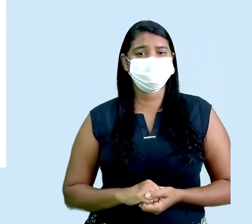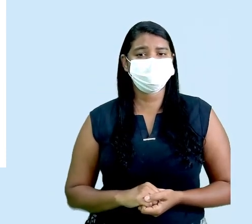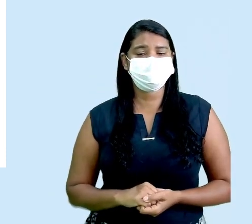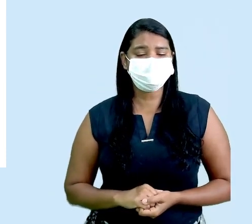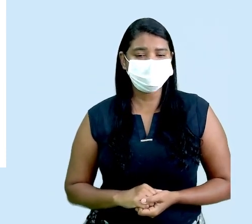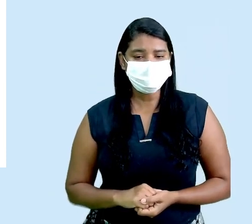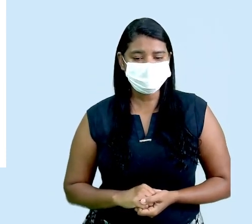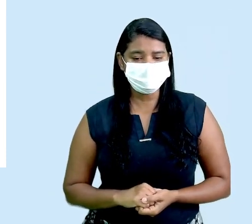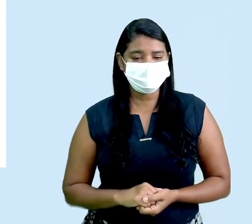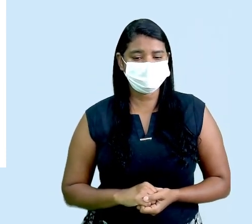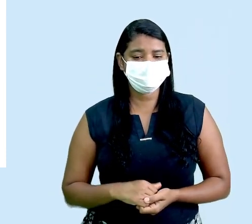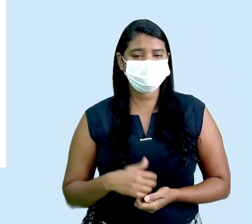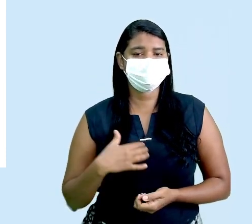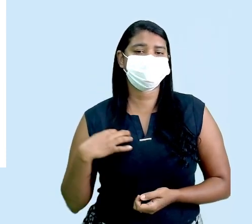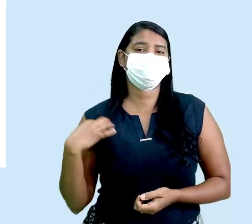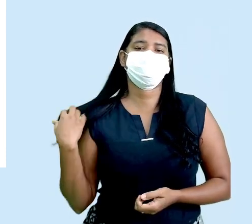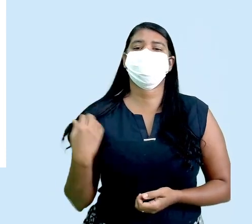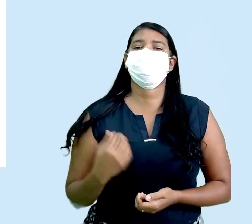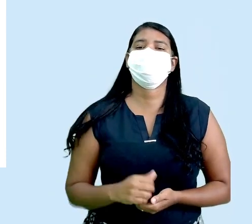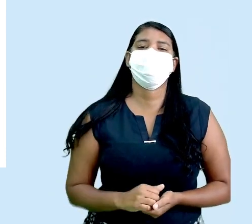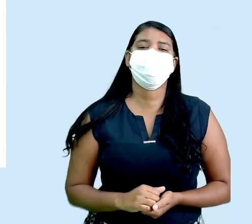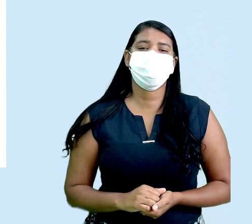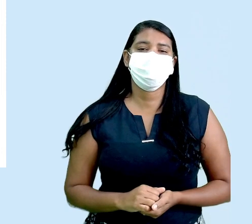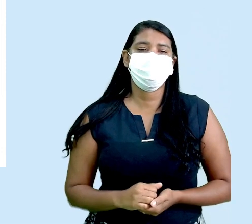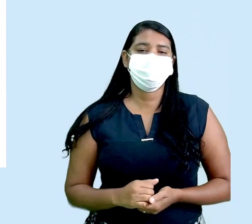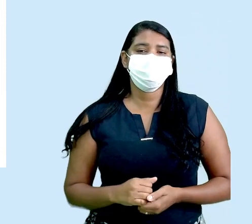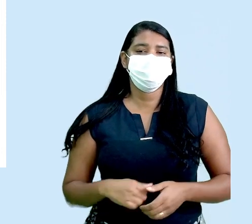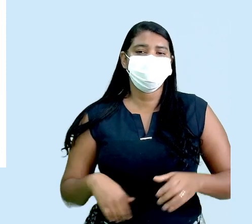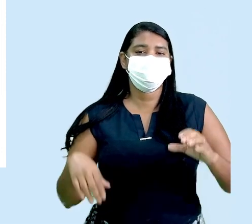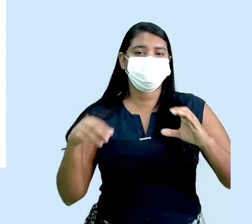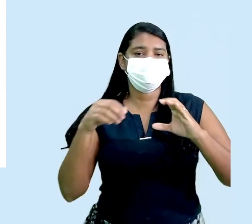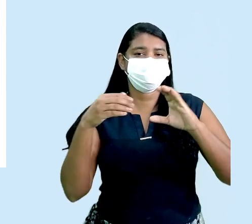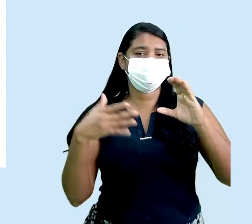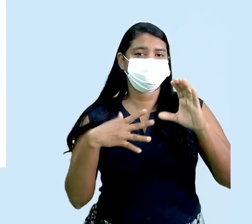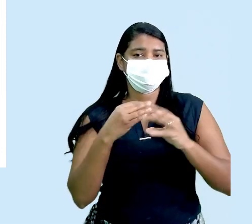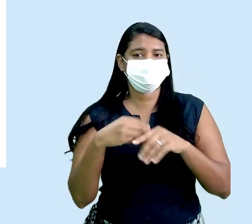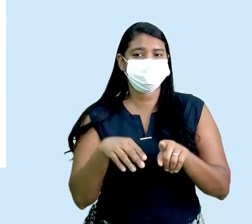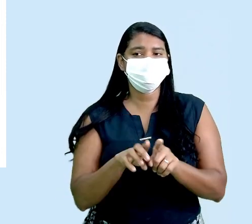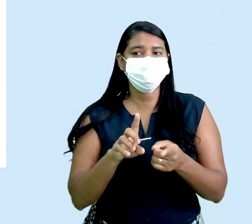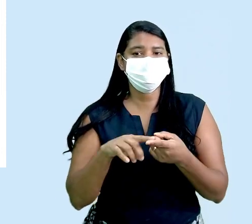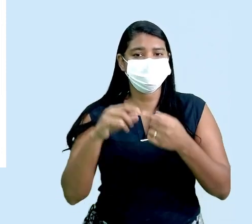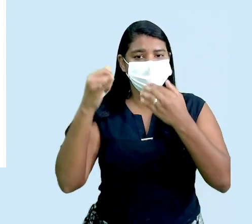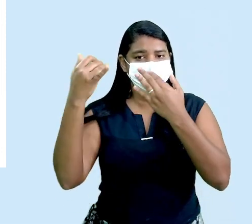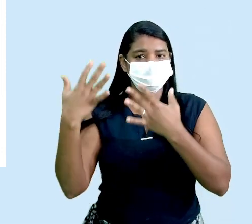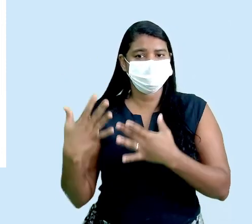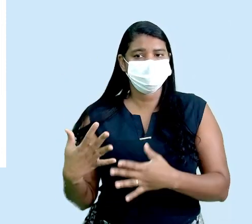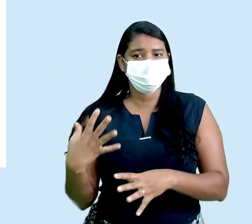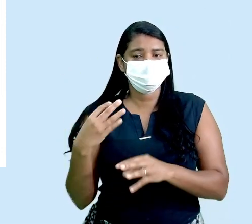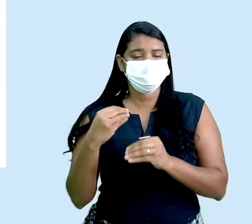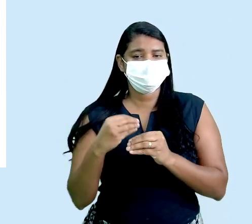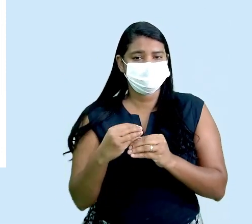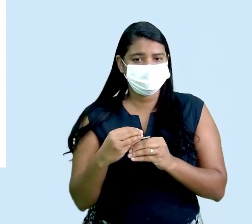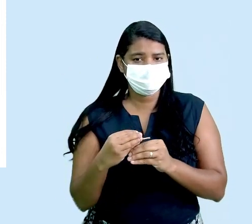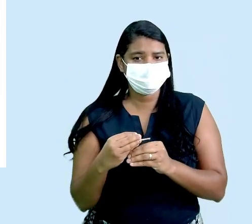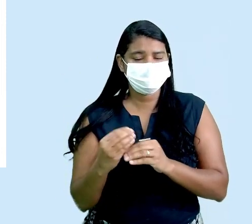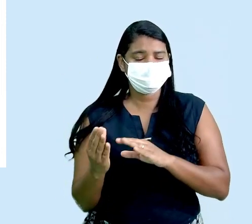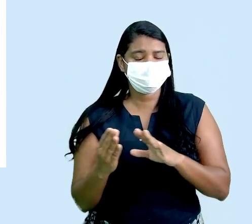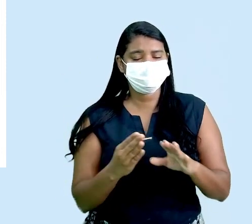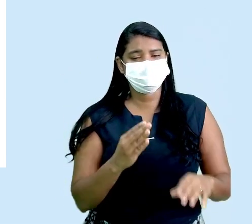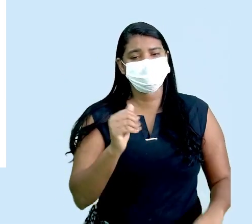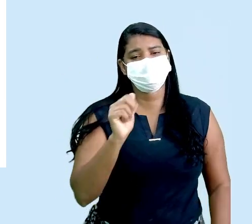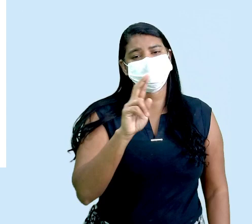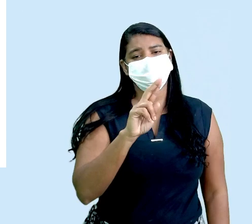na sua existência, né? Então, um outro aspecto, né? A gente falou aqui da Deutscher Werkbund, da Bauhaus, e